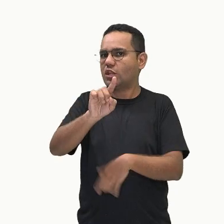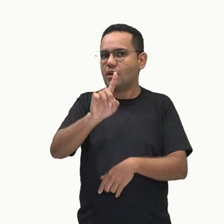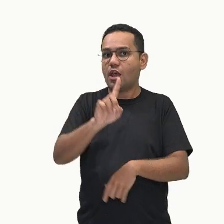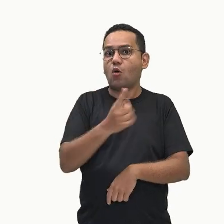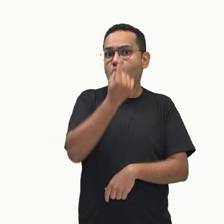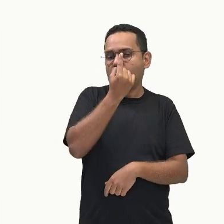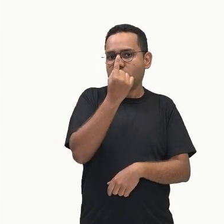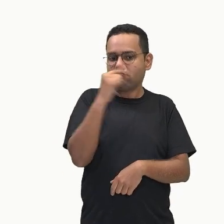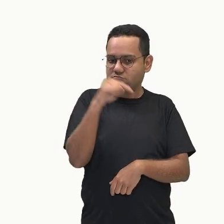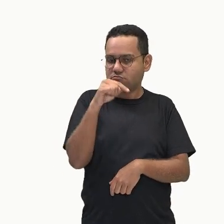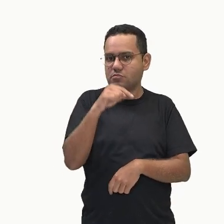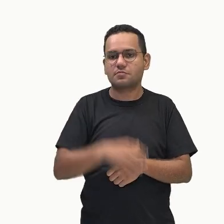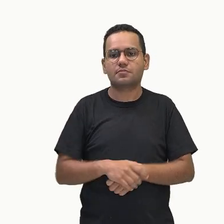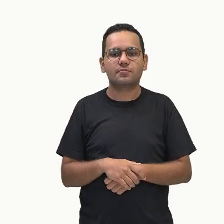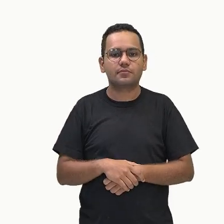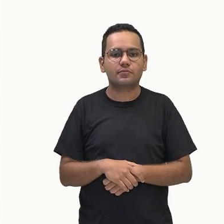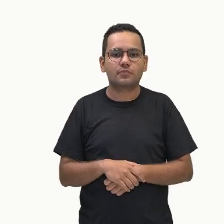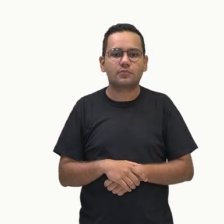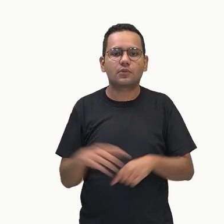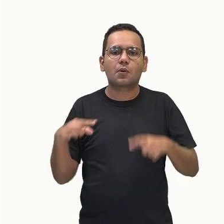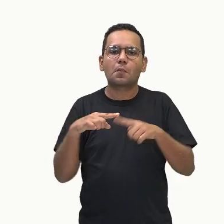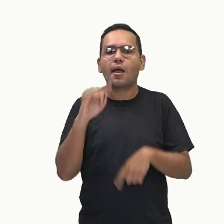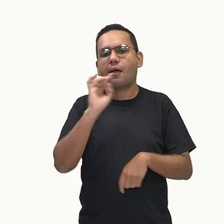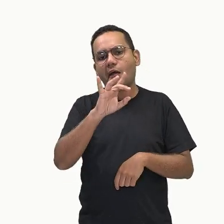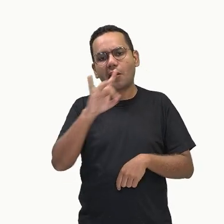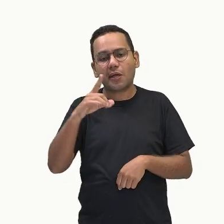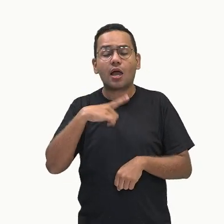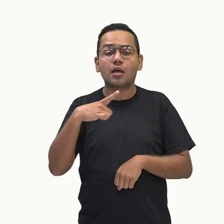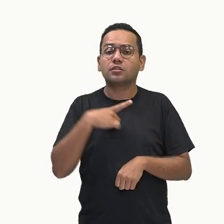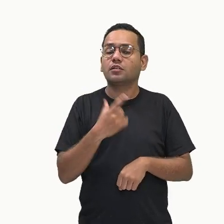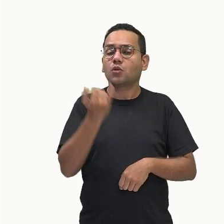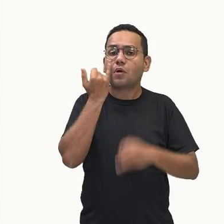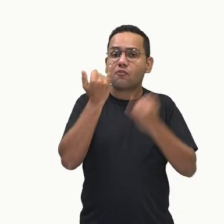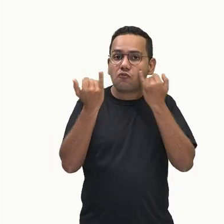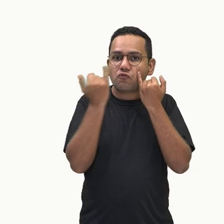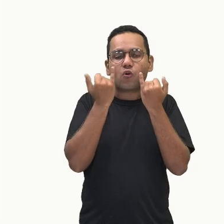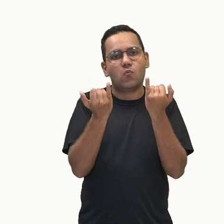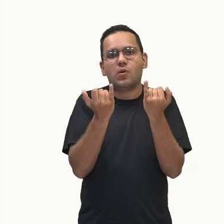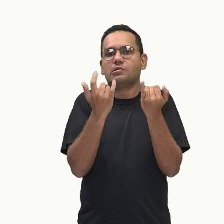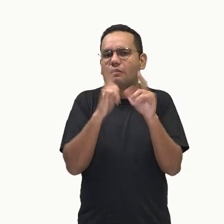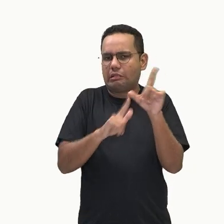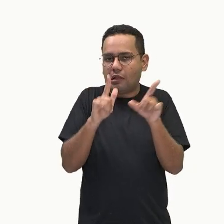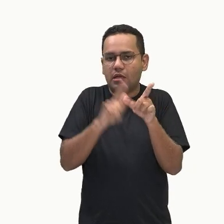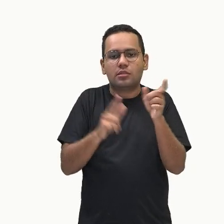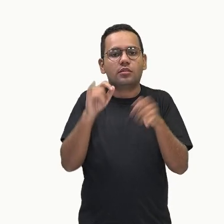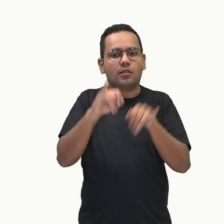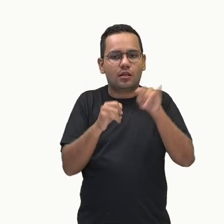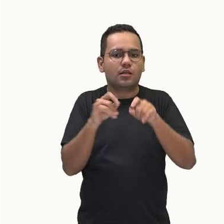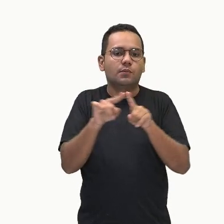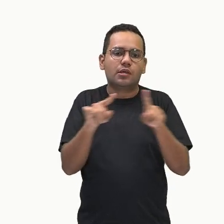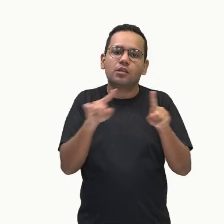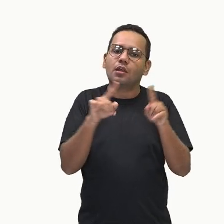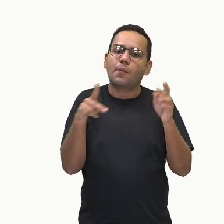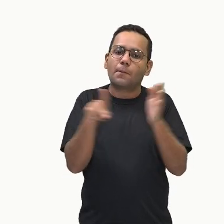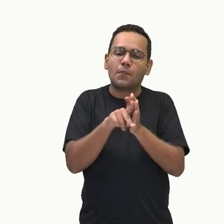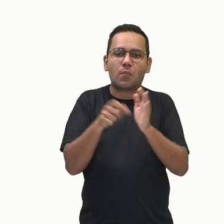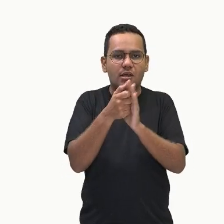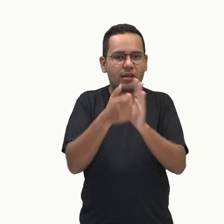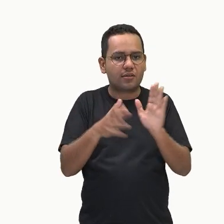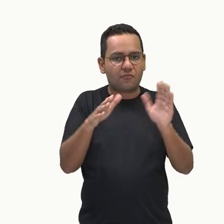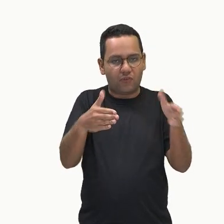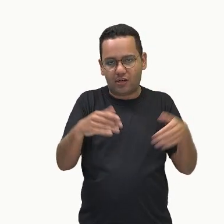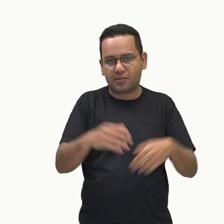é representado por um símbolo químico único e possui propriedades químicas específicas. Olha só